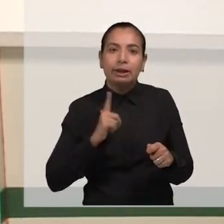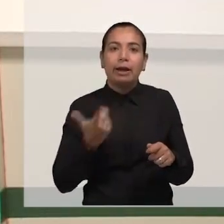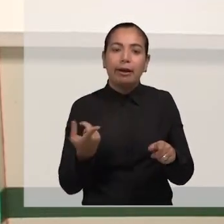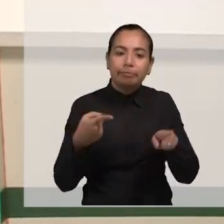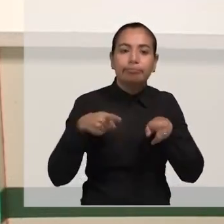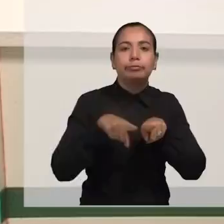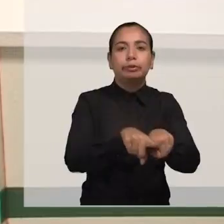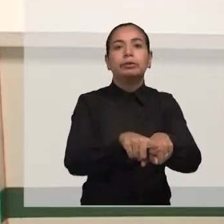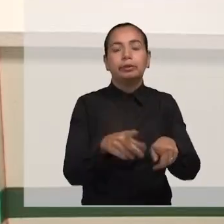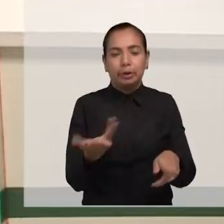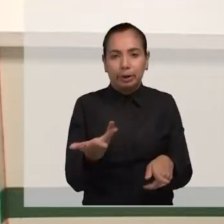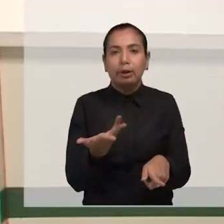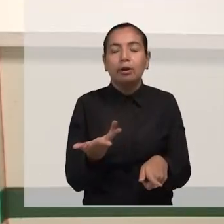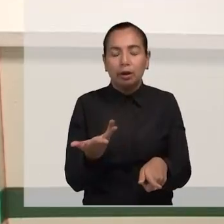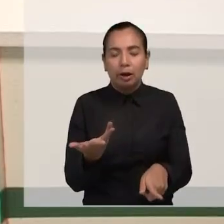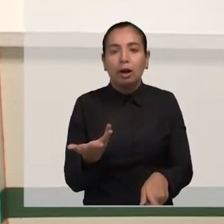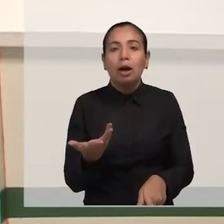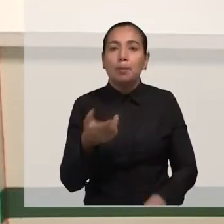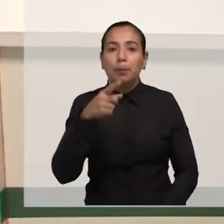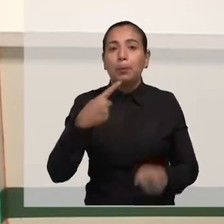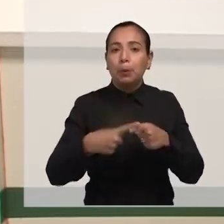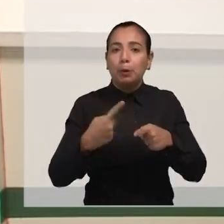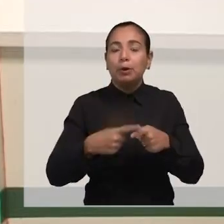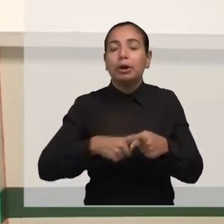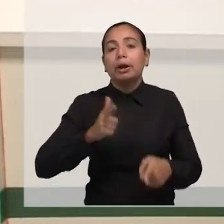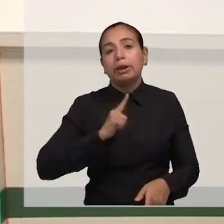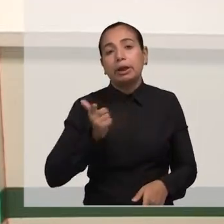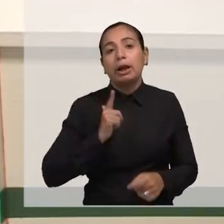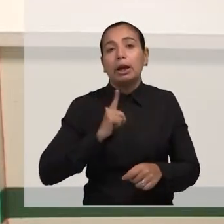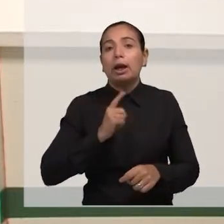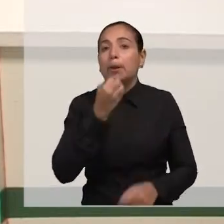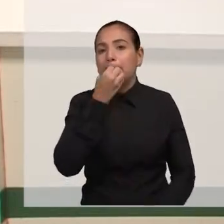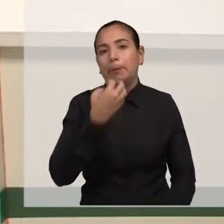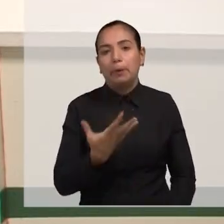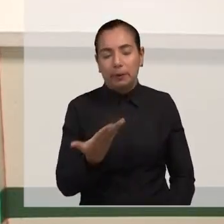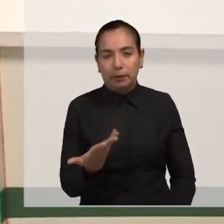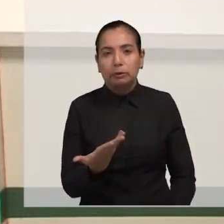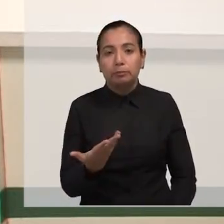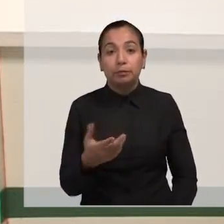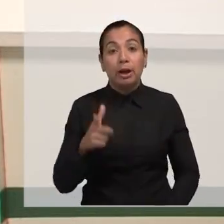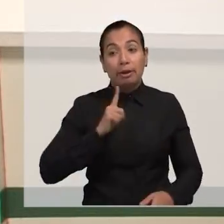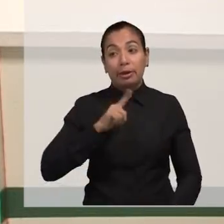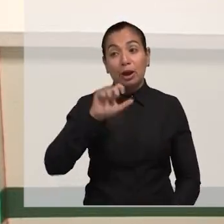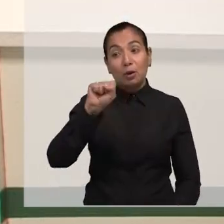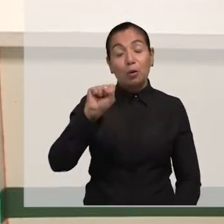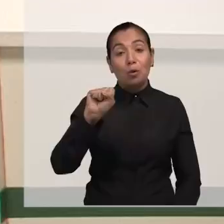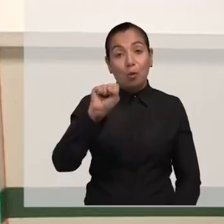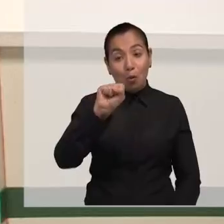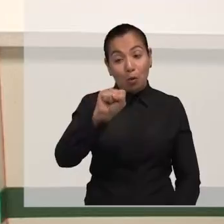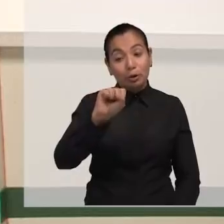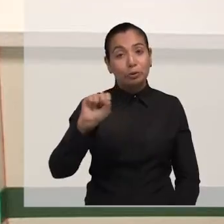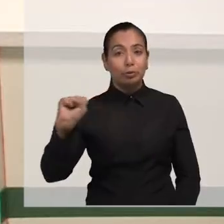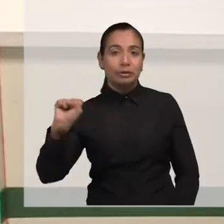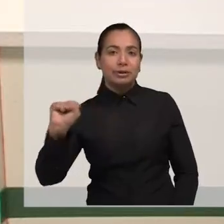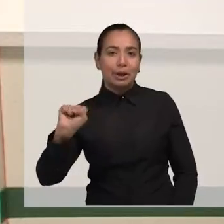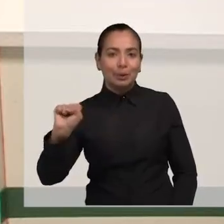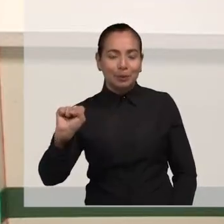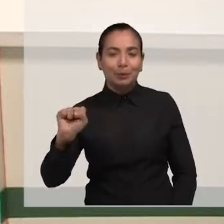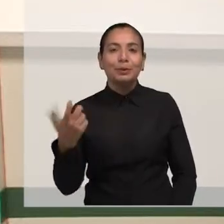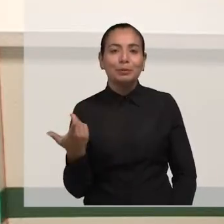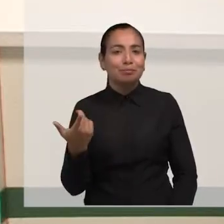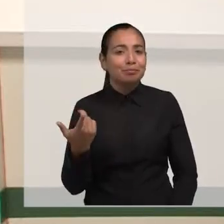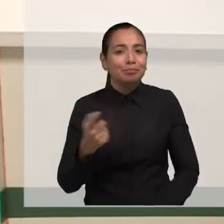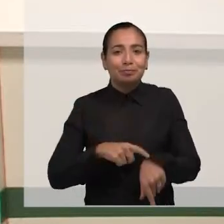tinha... Aí você tinha dado um salto de tempo. Por exemplo, ele está com 8 segundos. A Marina tem 6. Não é